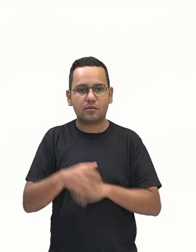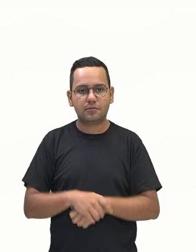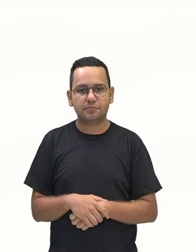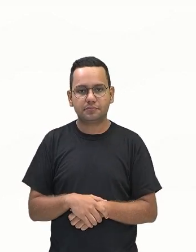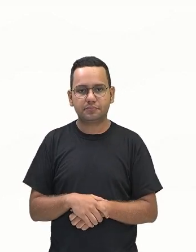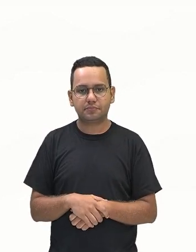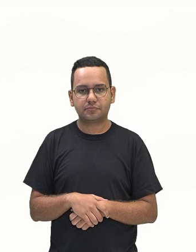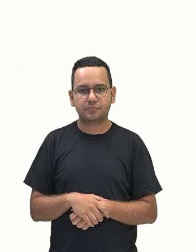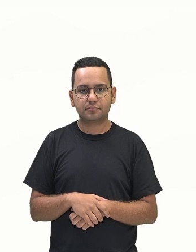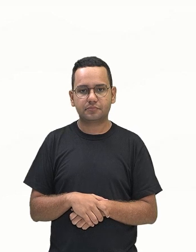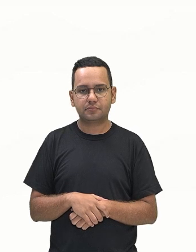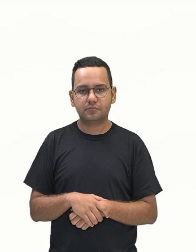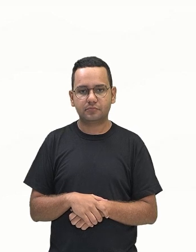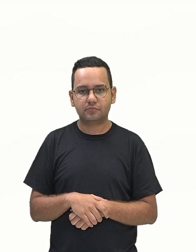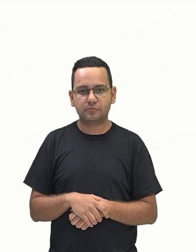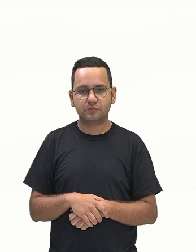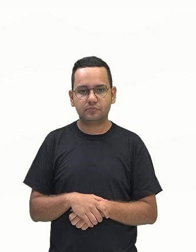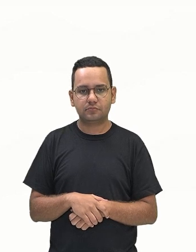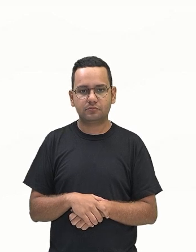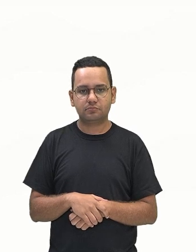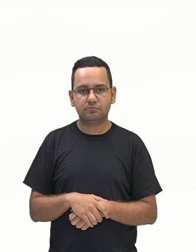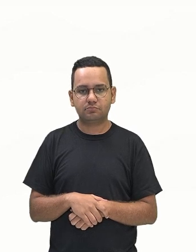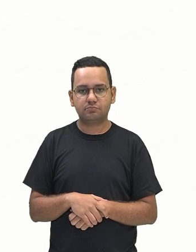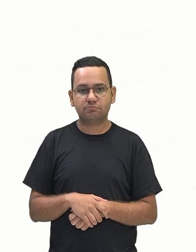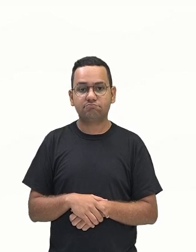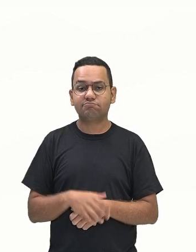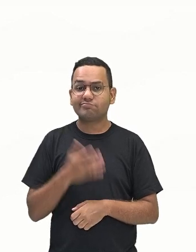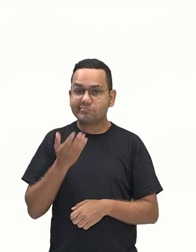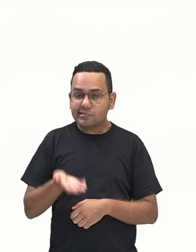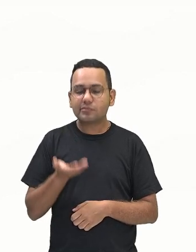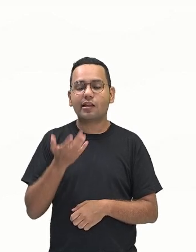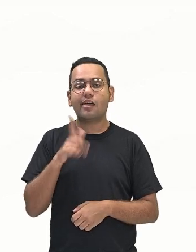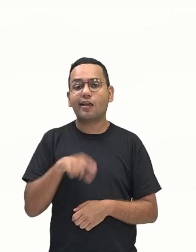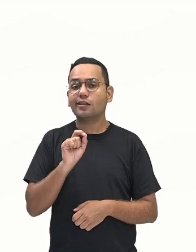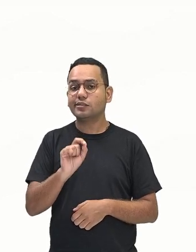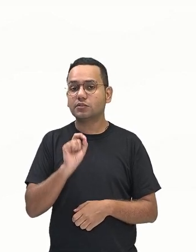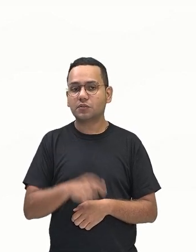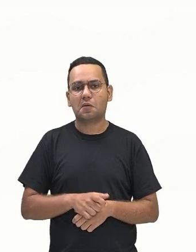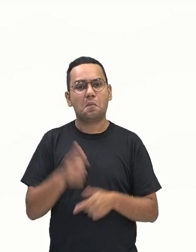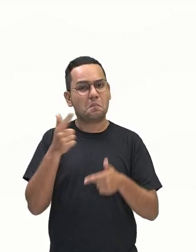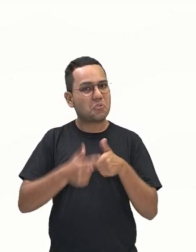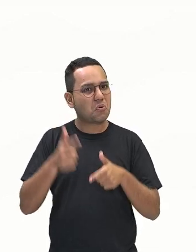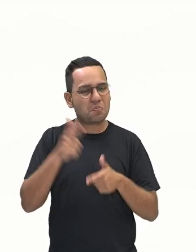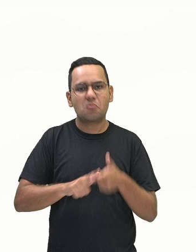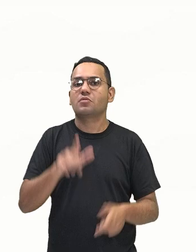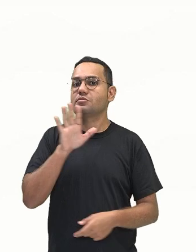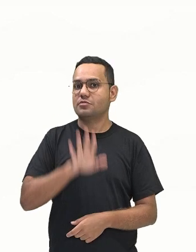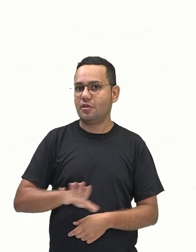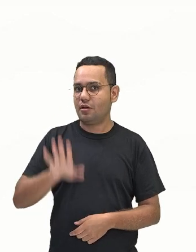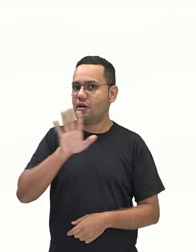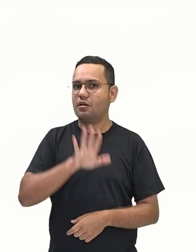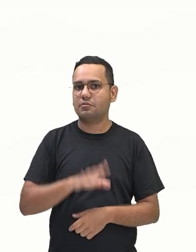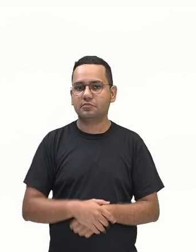tornou, né, a resistência bacteriana um problema de saúde pública. Quando